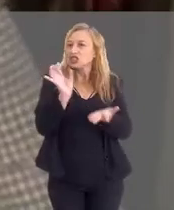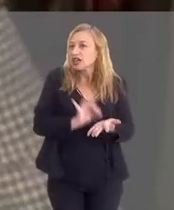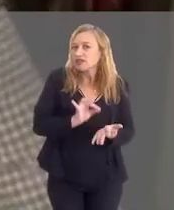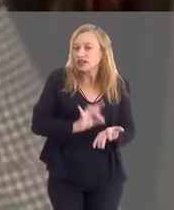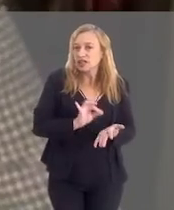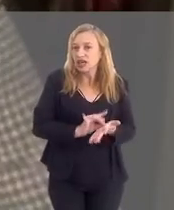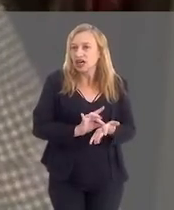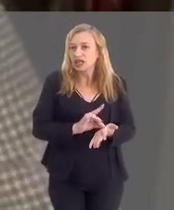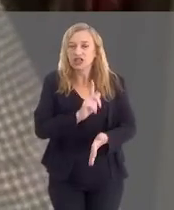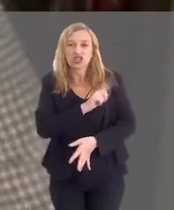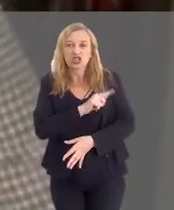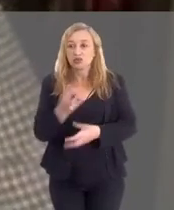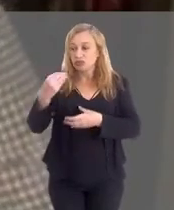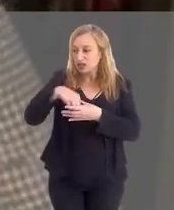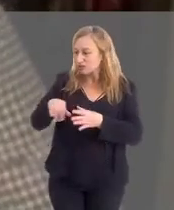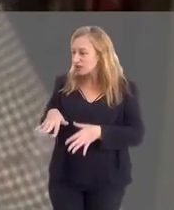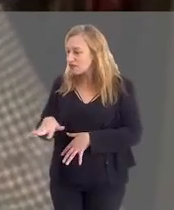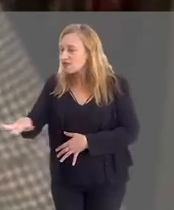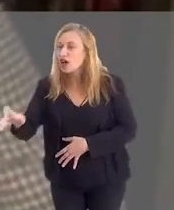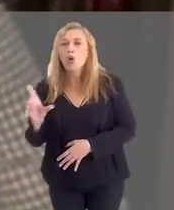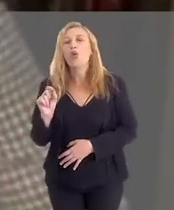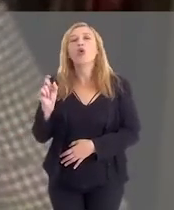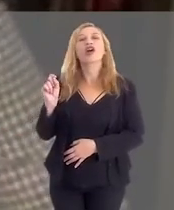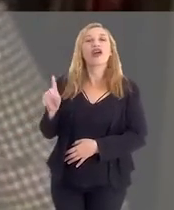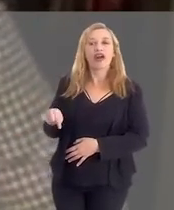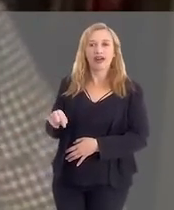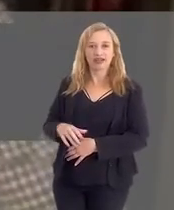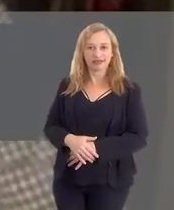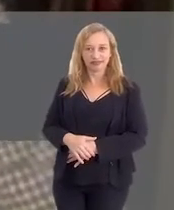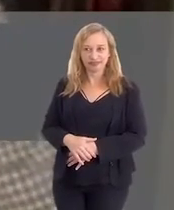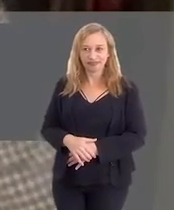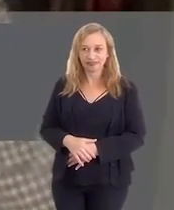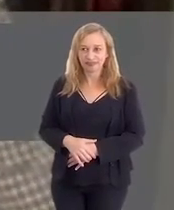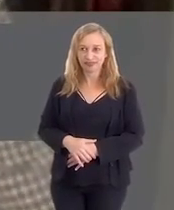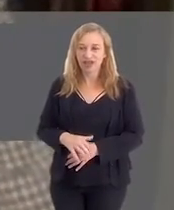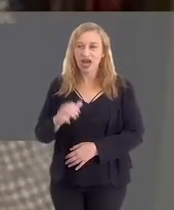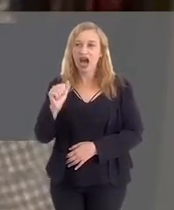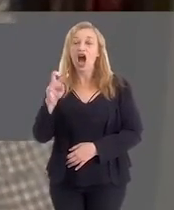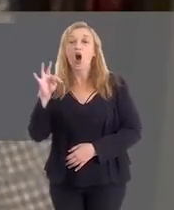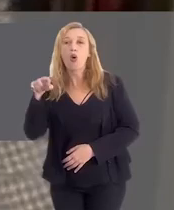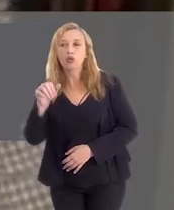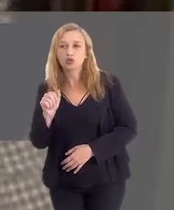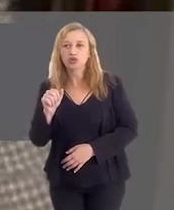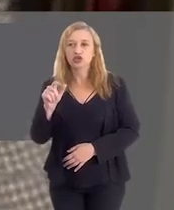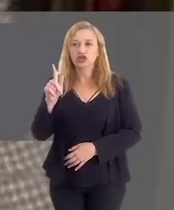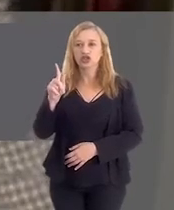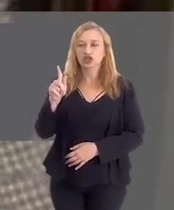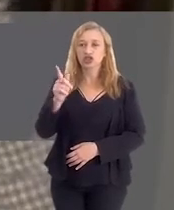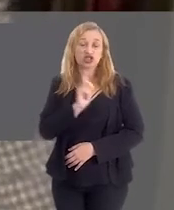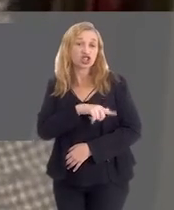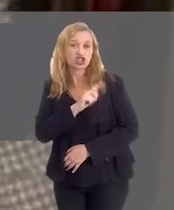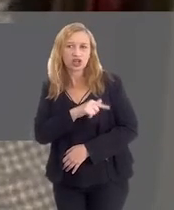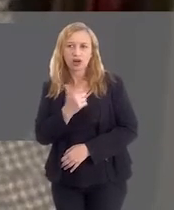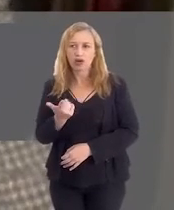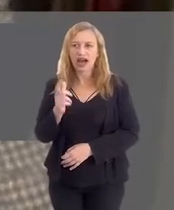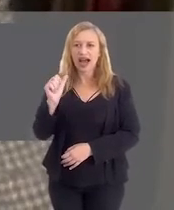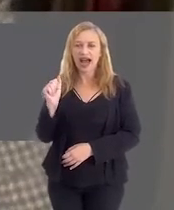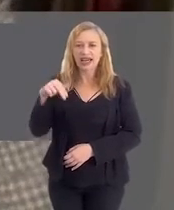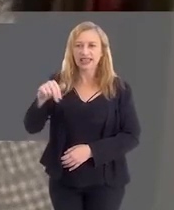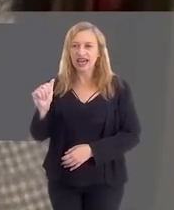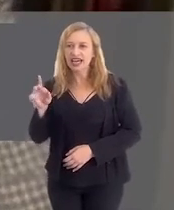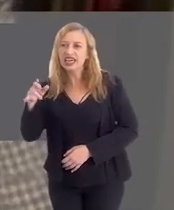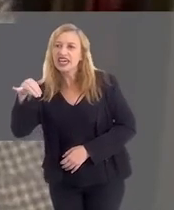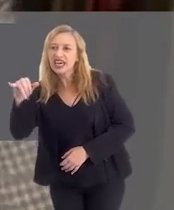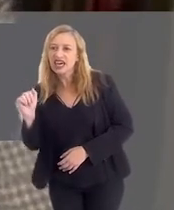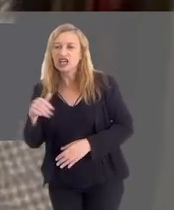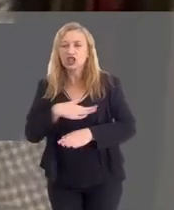tecnologia que é, na verdade, é uma gestão em comunidade, né? O que que é a autogestão, o que que é anarquia? Se não